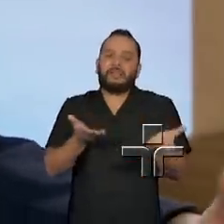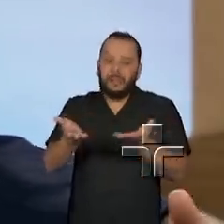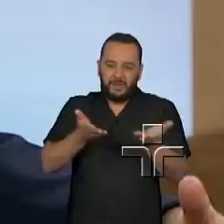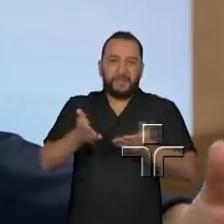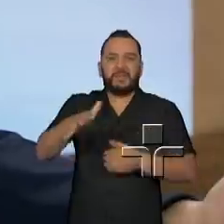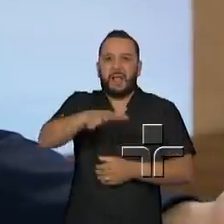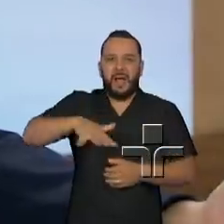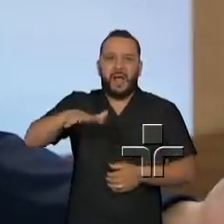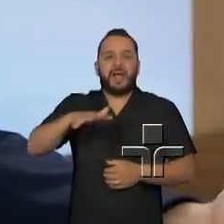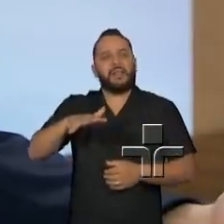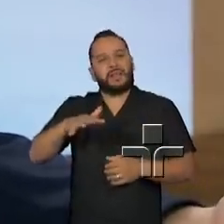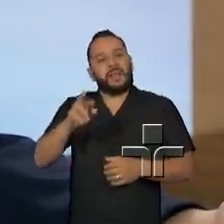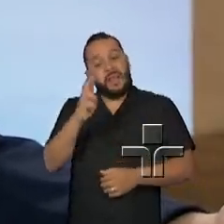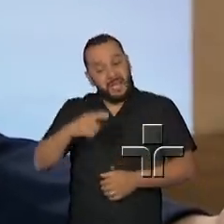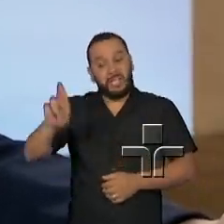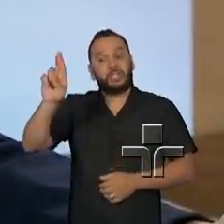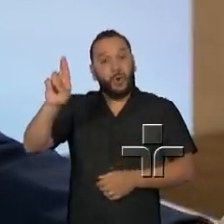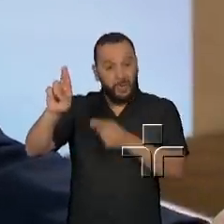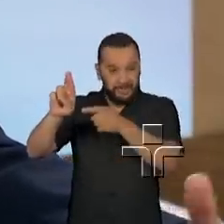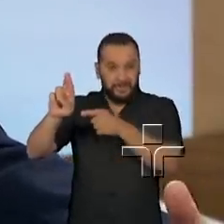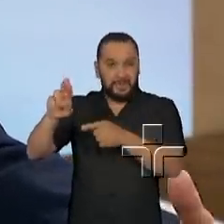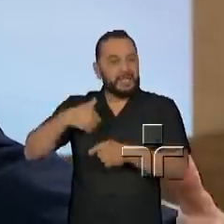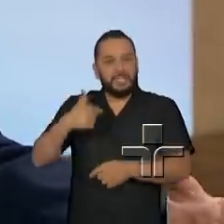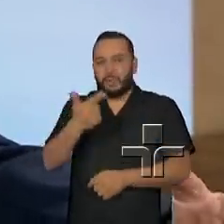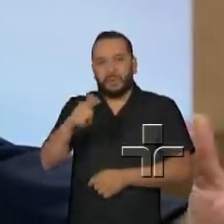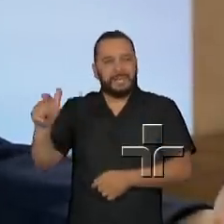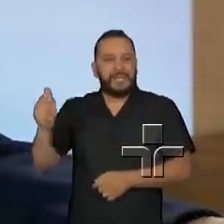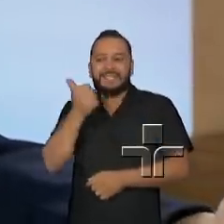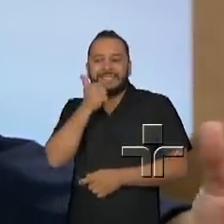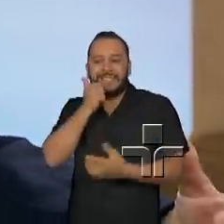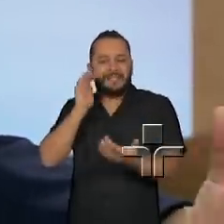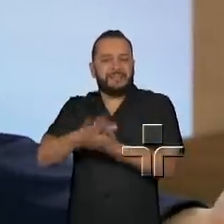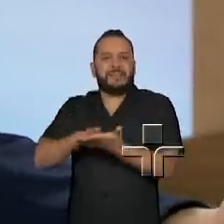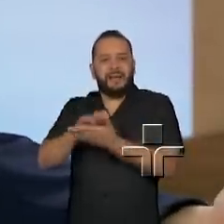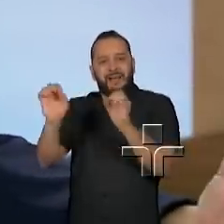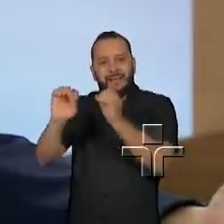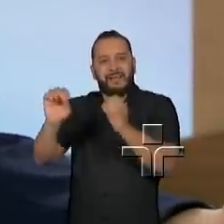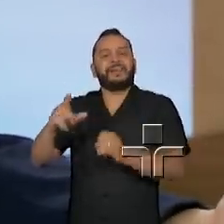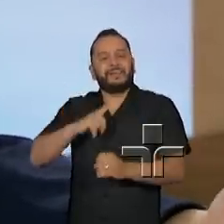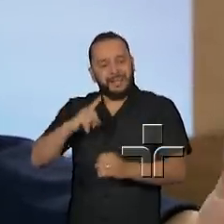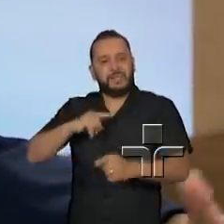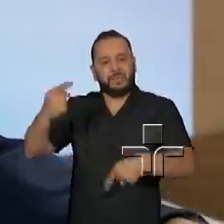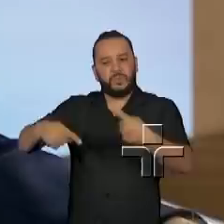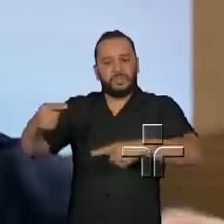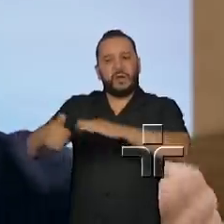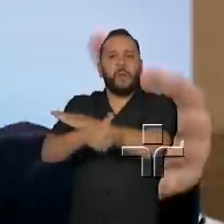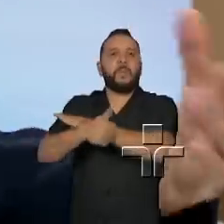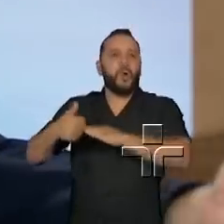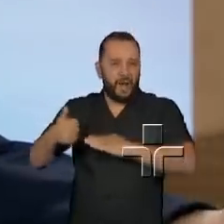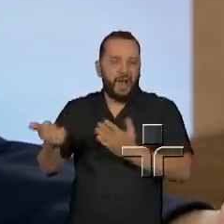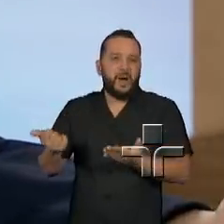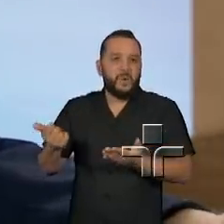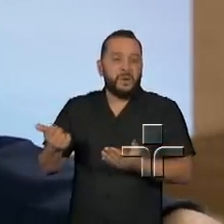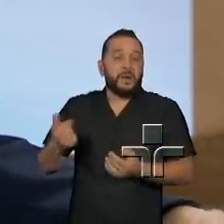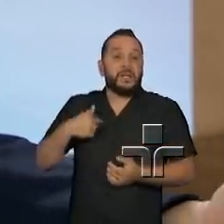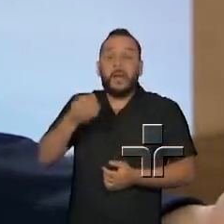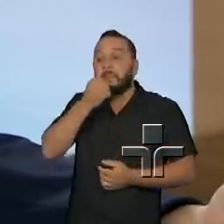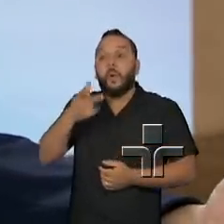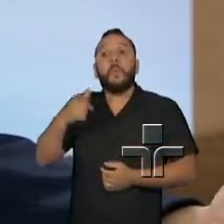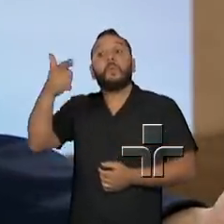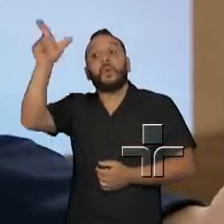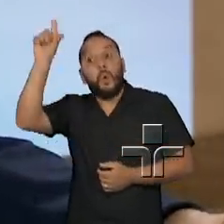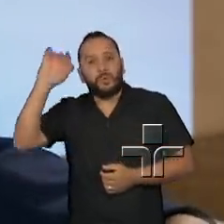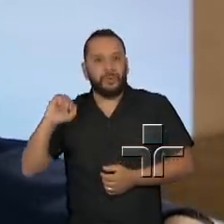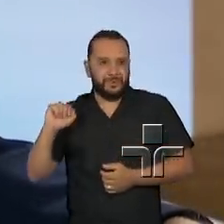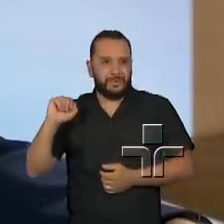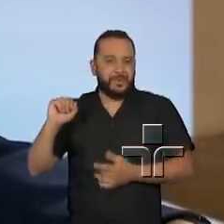religioso, com pouquíssima ou nenhuma ciência envolvida e uma discussão moralista sobre aquilo que é bom para o outro. Tipicamente, as